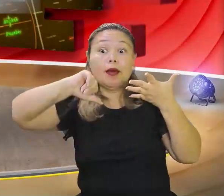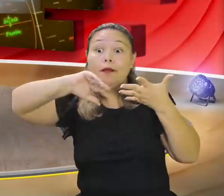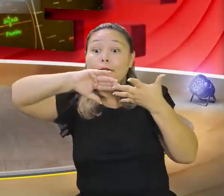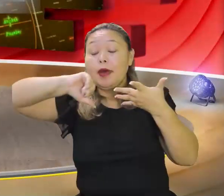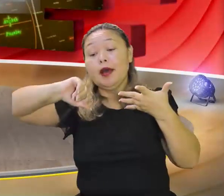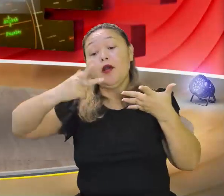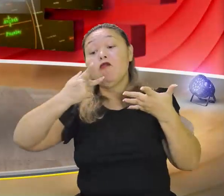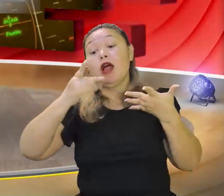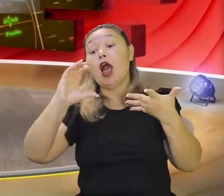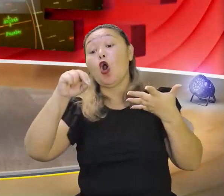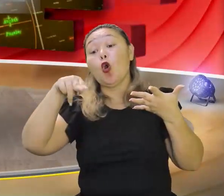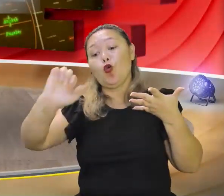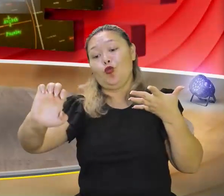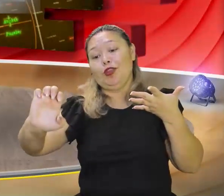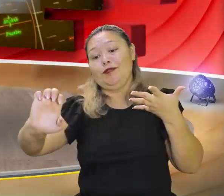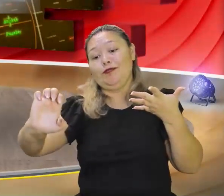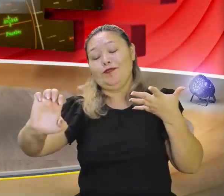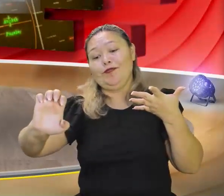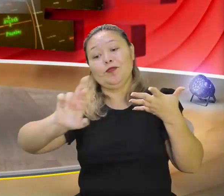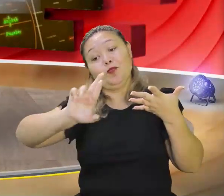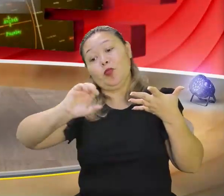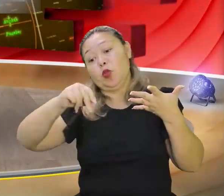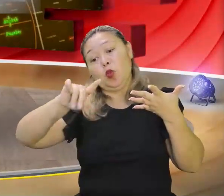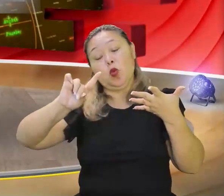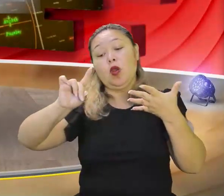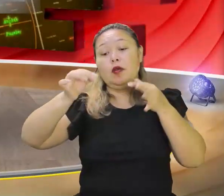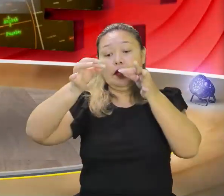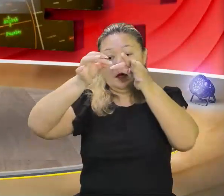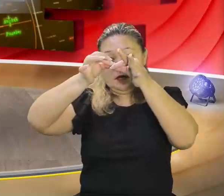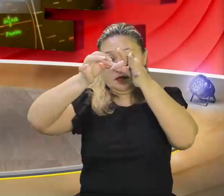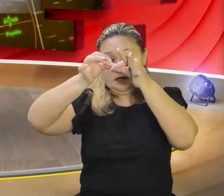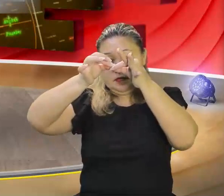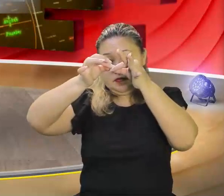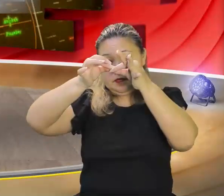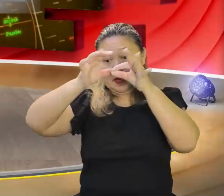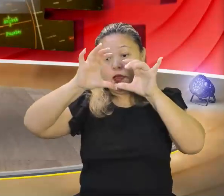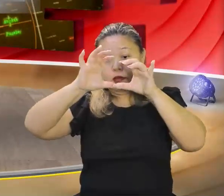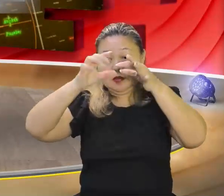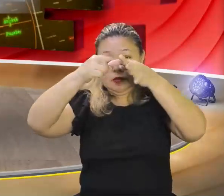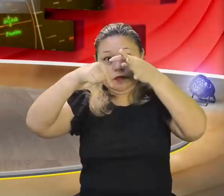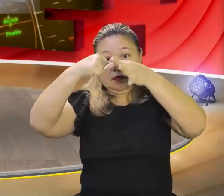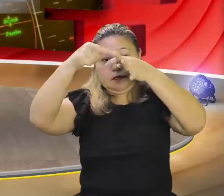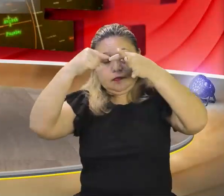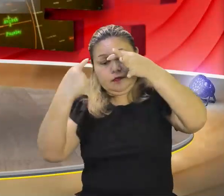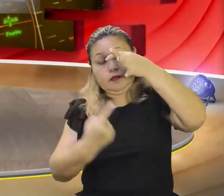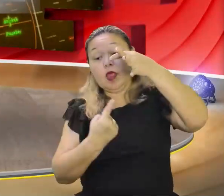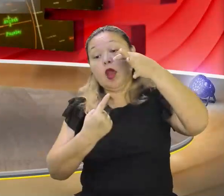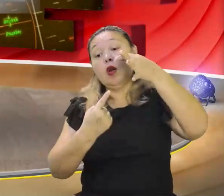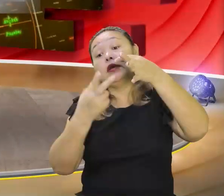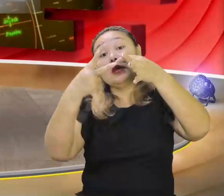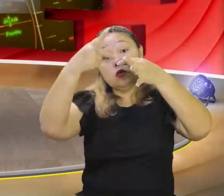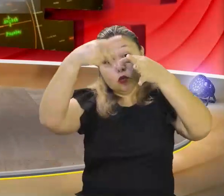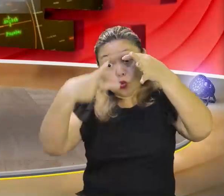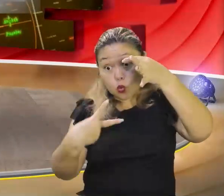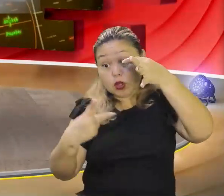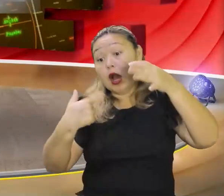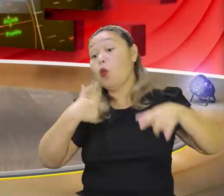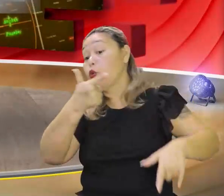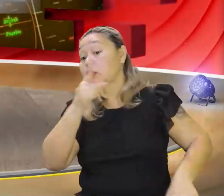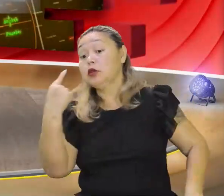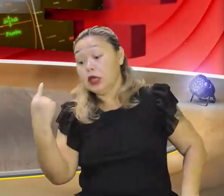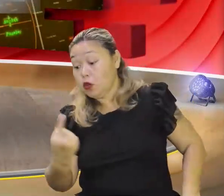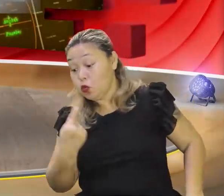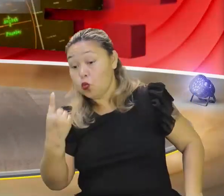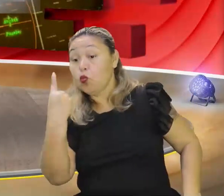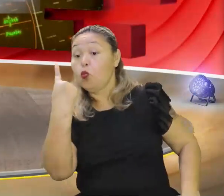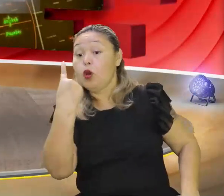falavam de cone. Né? A diferença do cone para o cilindro é as bases. Um tem 2, o outro só tem uma. O outro de cara já